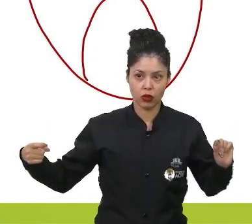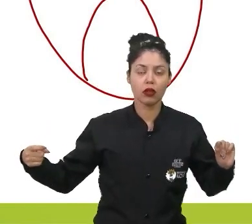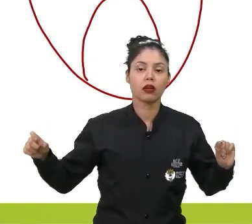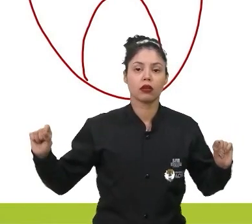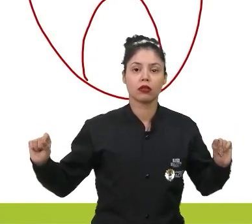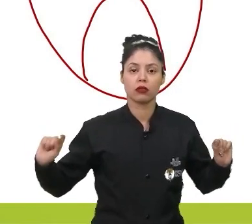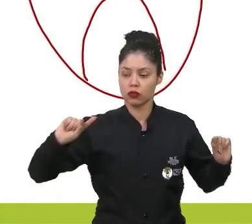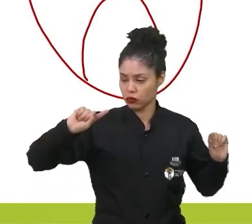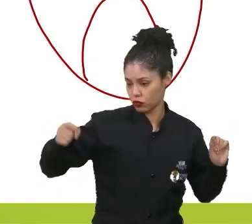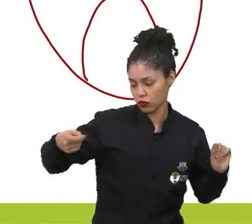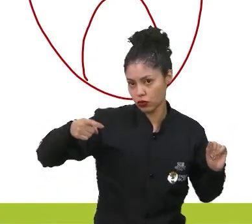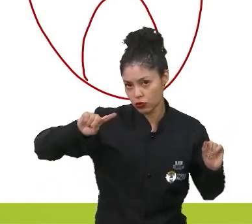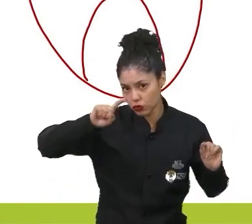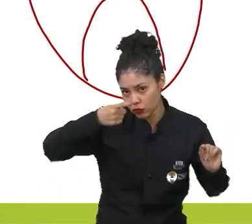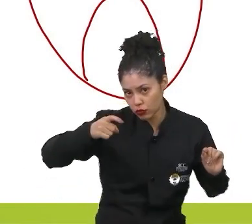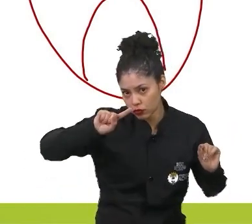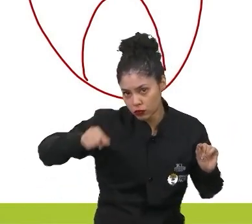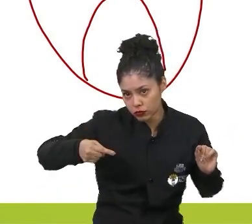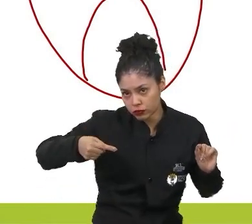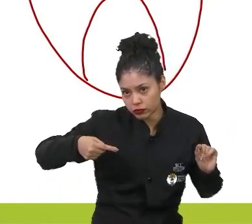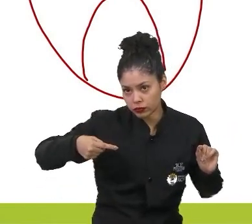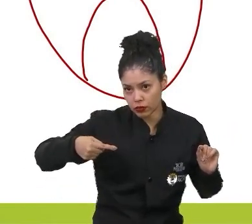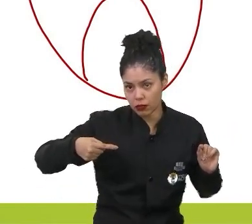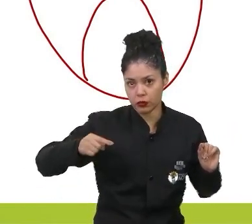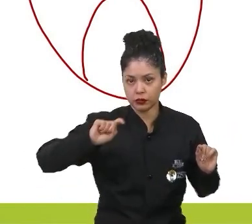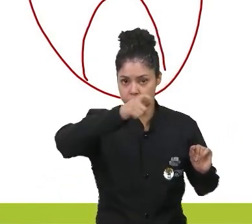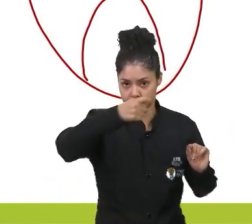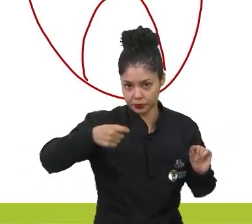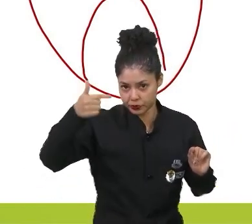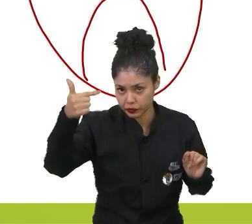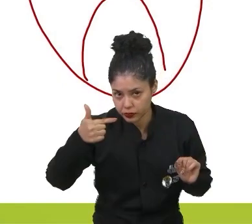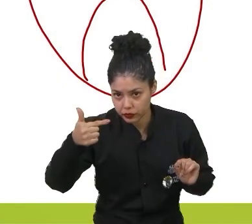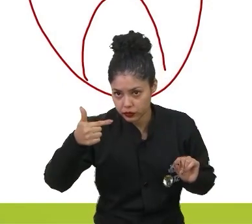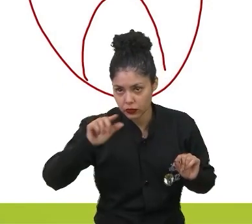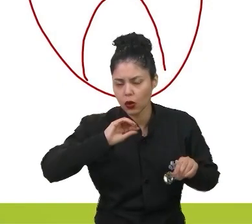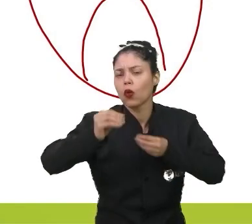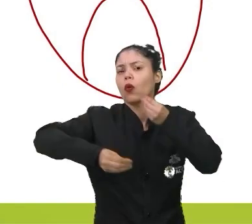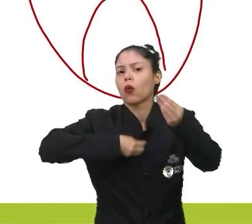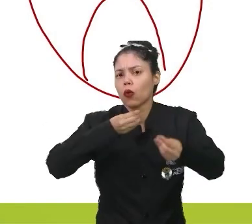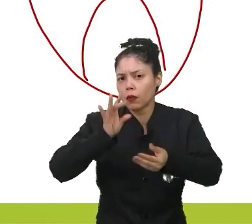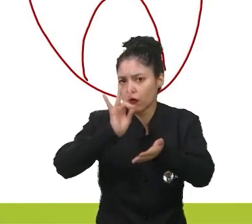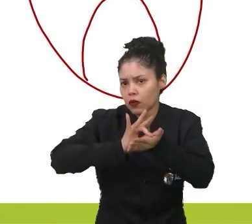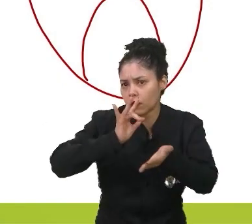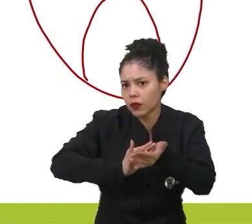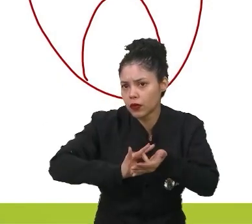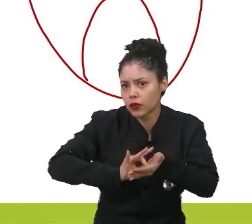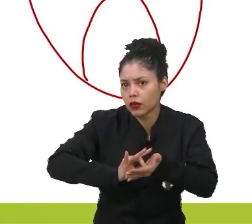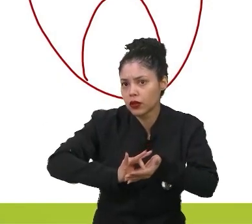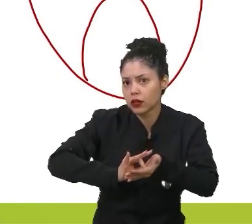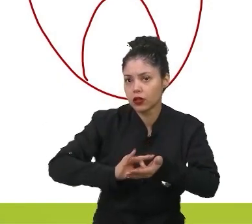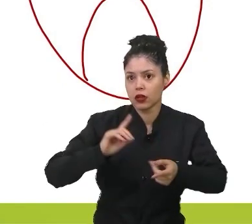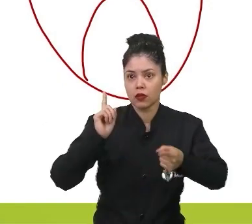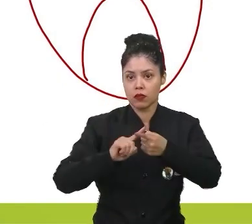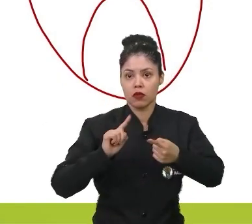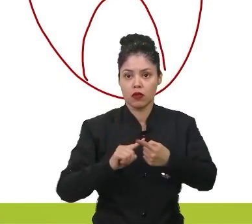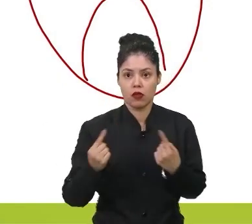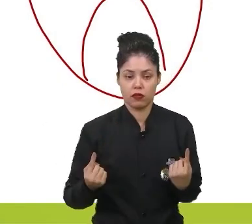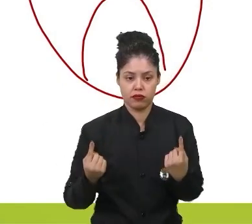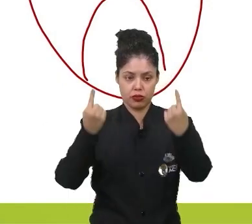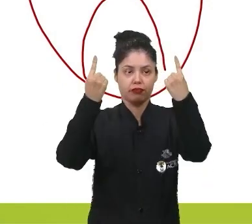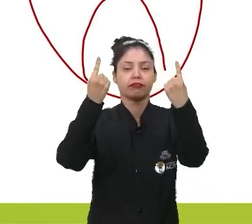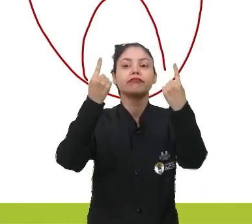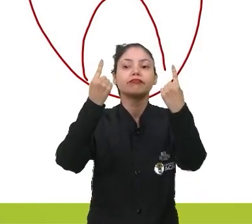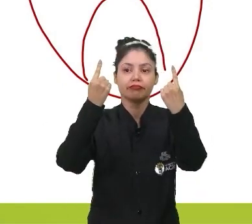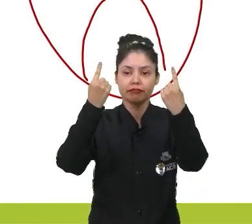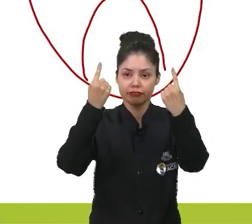X', vamos chamar assim, e um X duas linhas. Professor, como é que eu sei que isso é verdade, professor? Porque ele toca 2 vezes o solo,